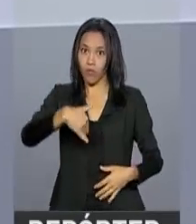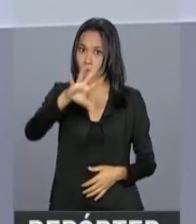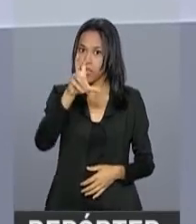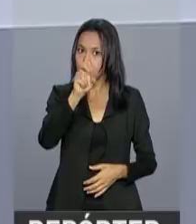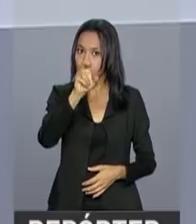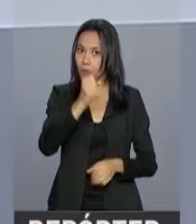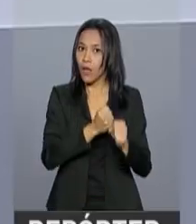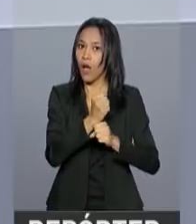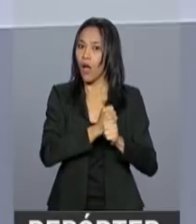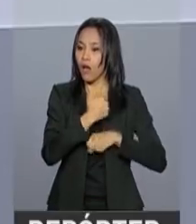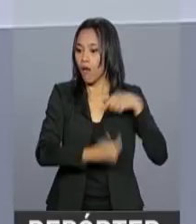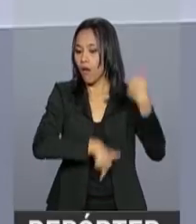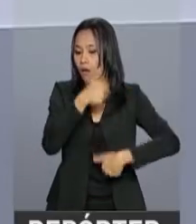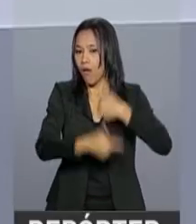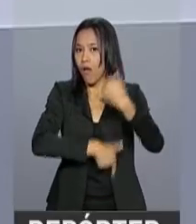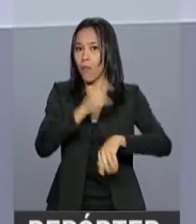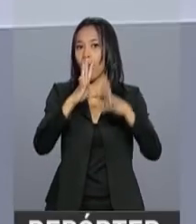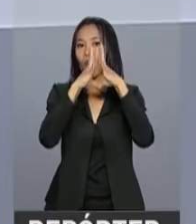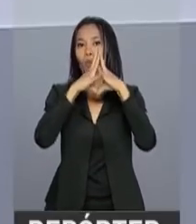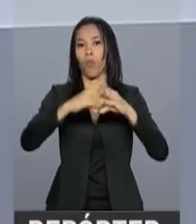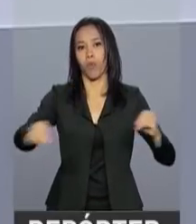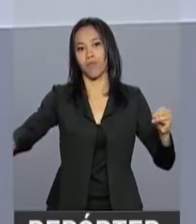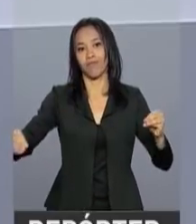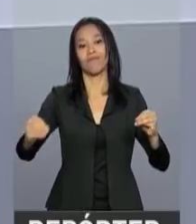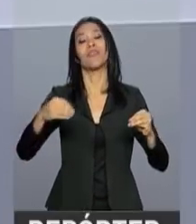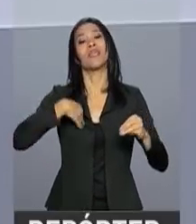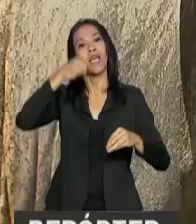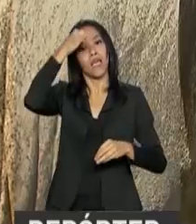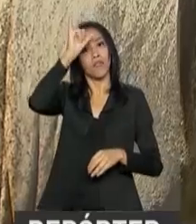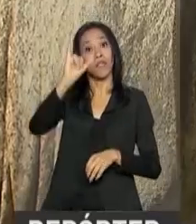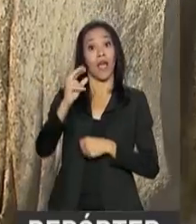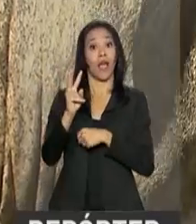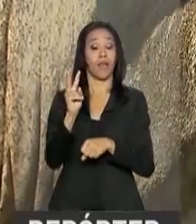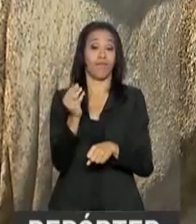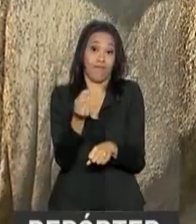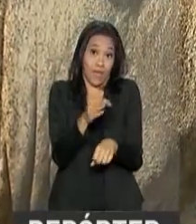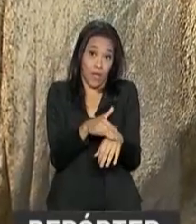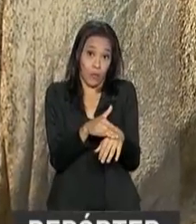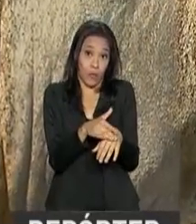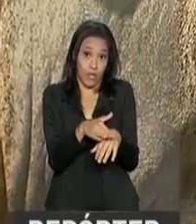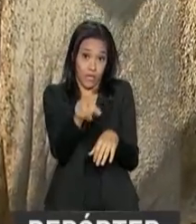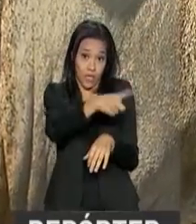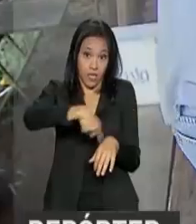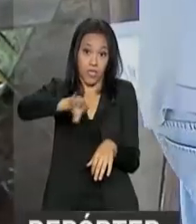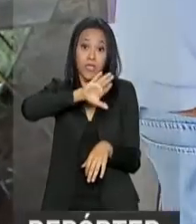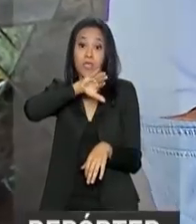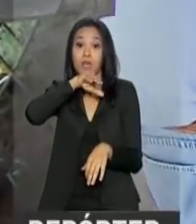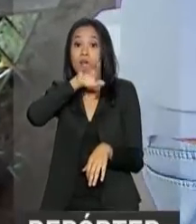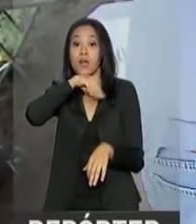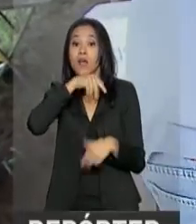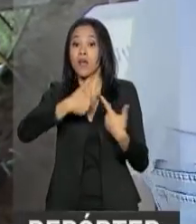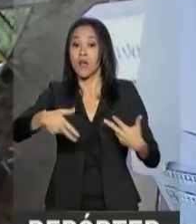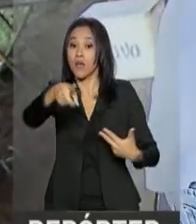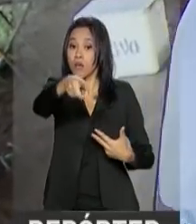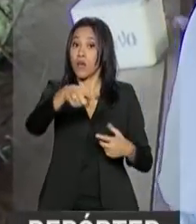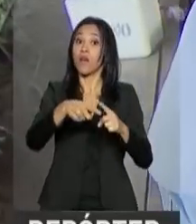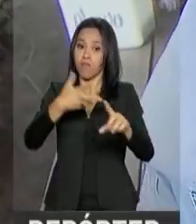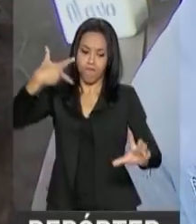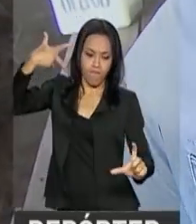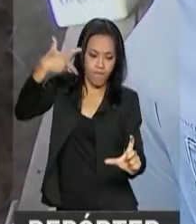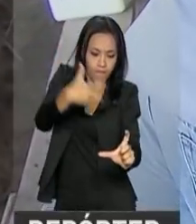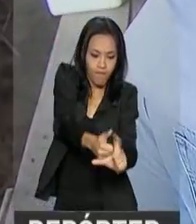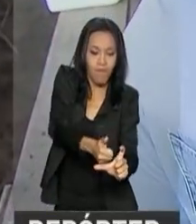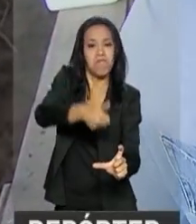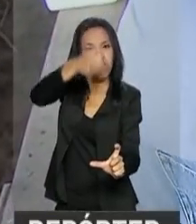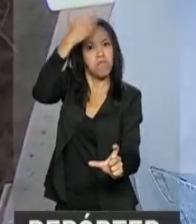de trabalho para a erradicação e prevenção da doença nos rebanhos. A comissão científica da organização aprovou a